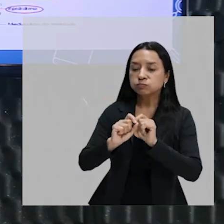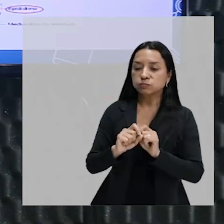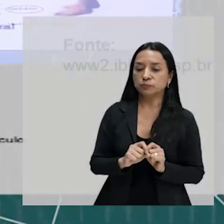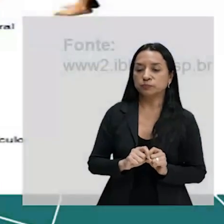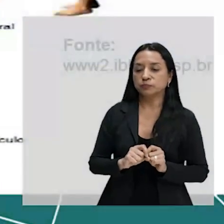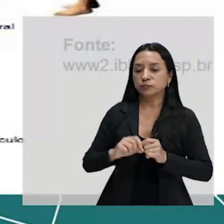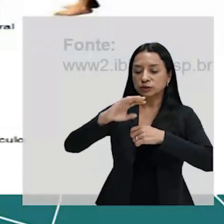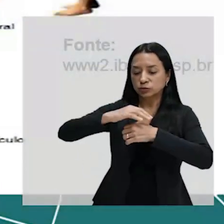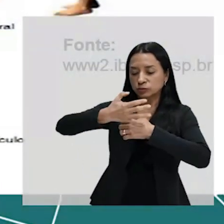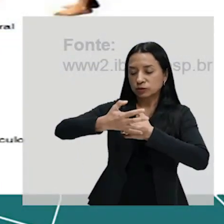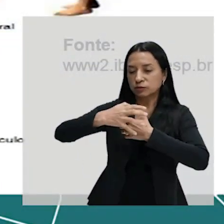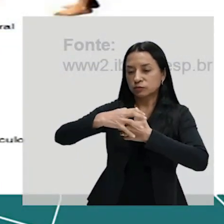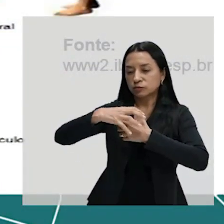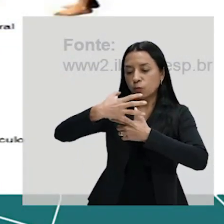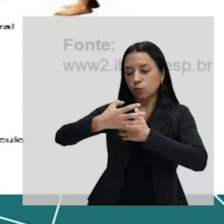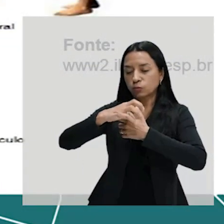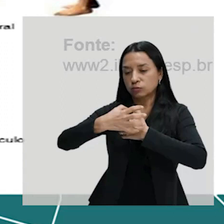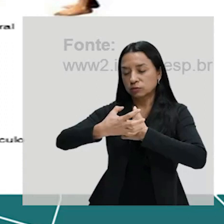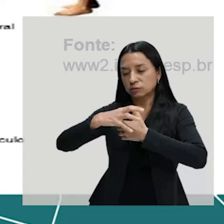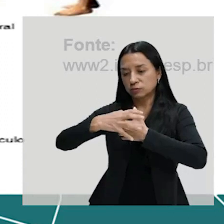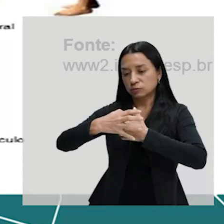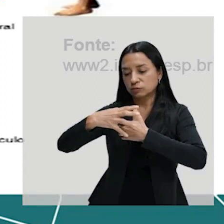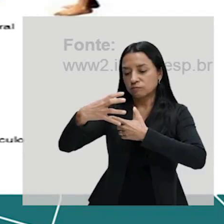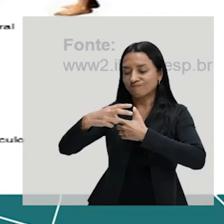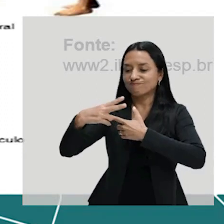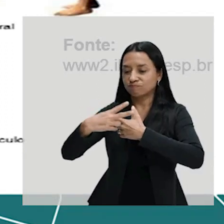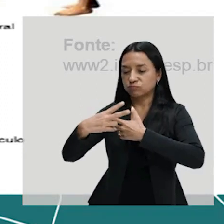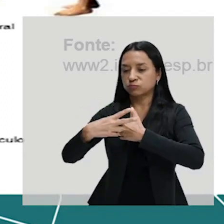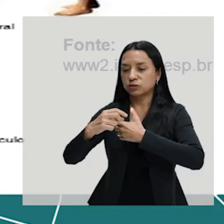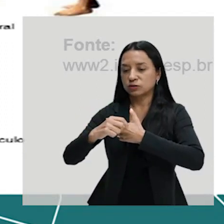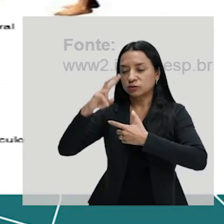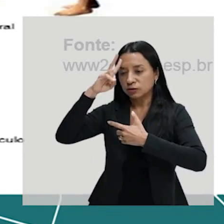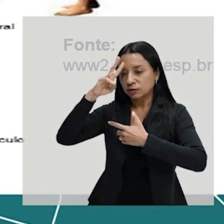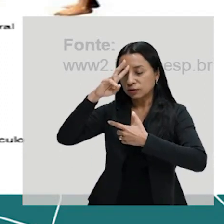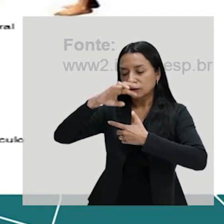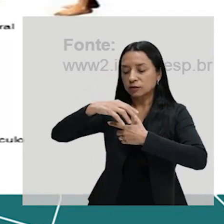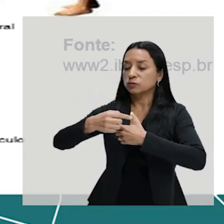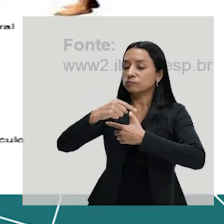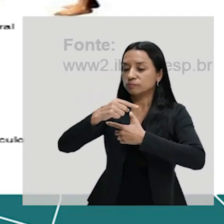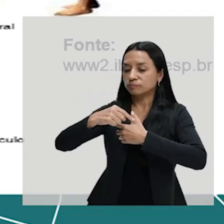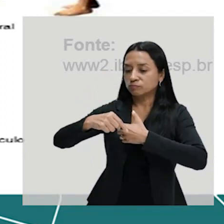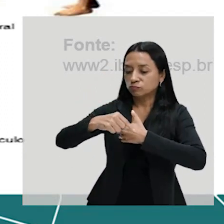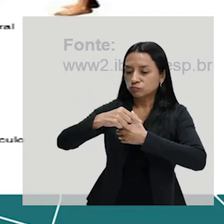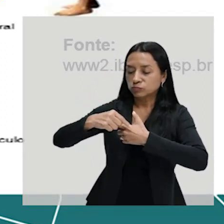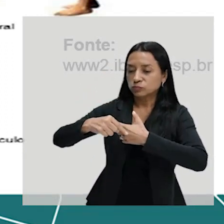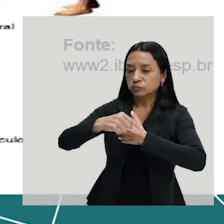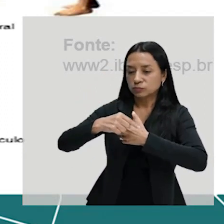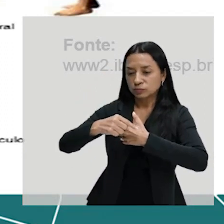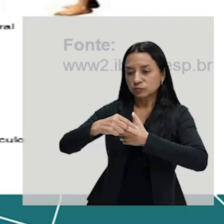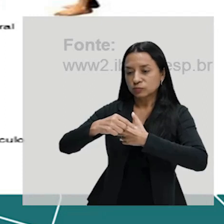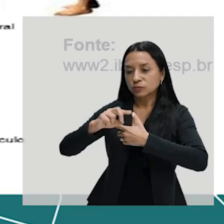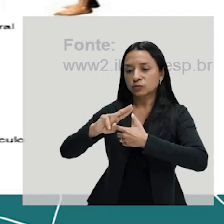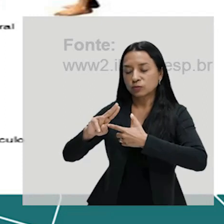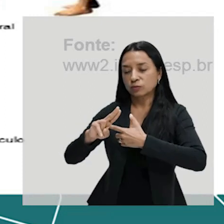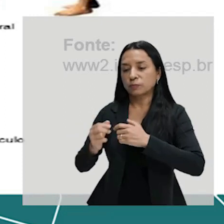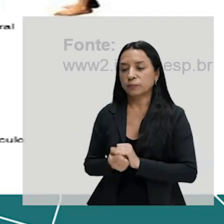externamente um tecido conjuntivo que protege ele eu lembrar que tecido conjuntivo é um tecido que vai